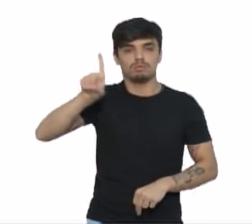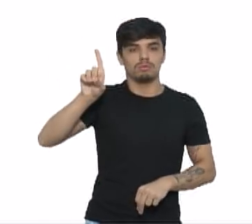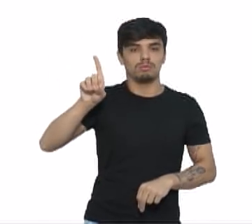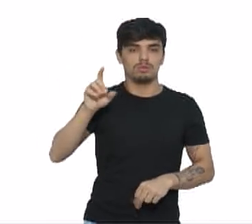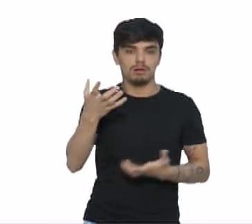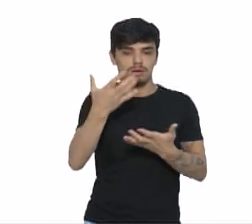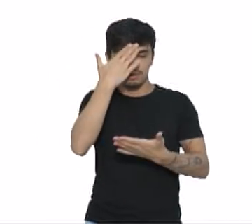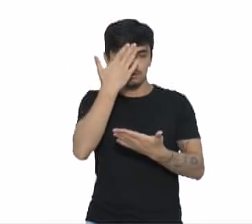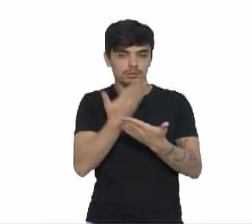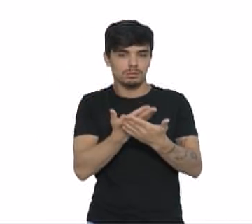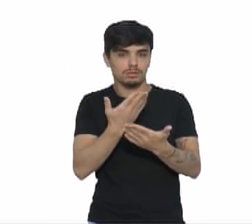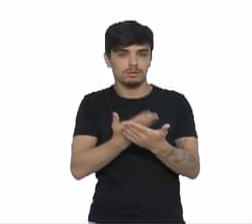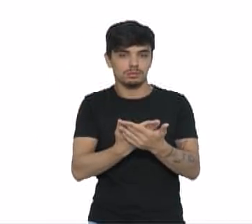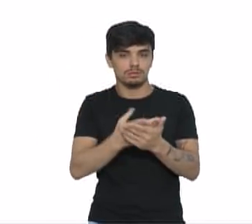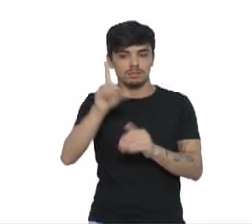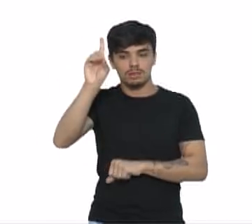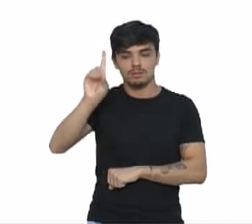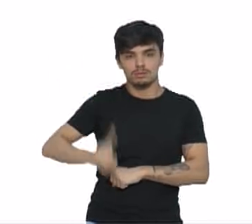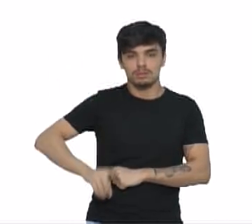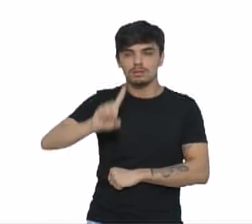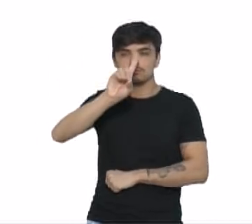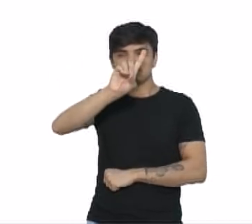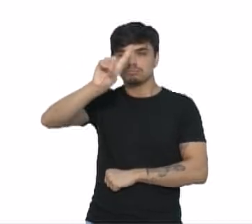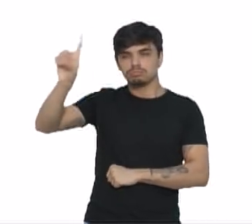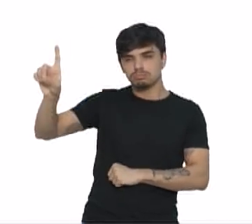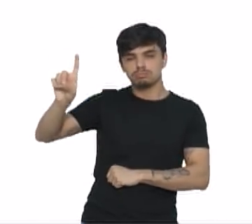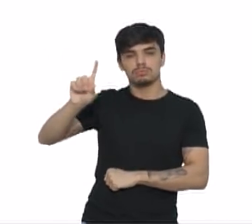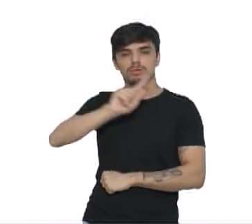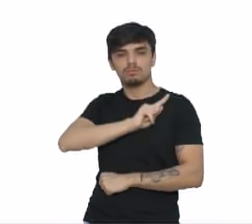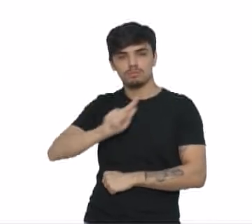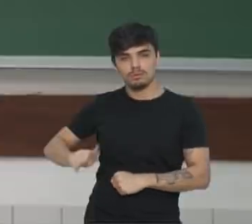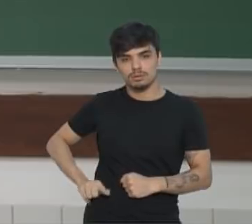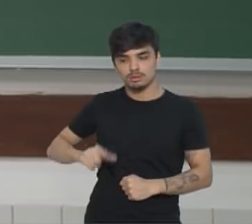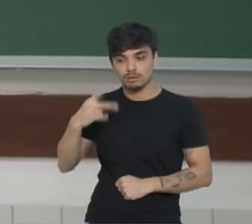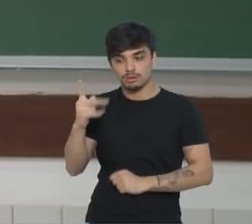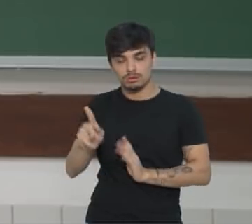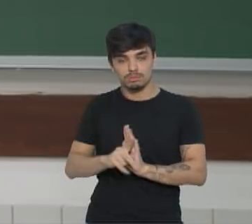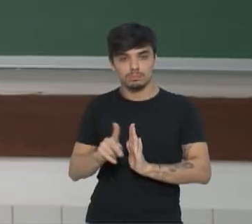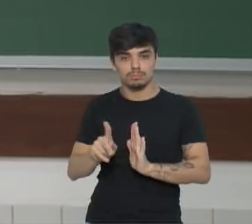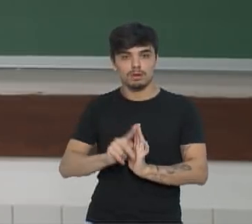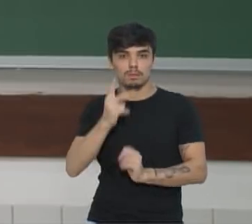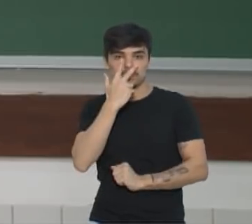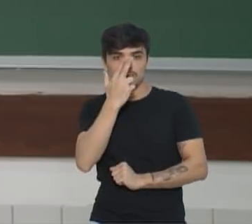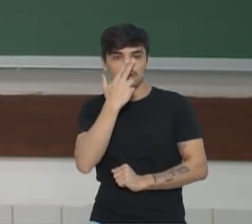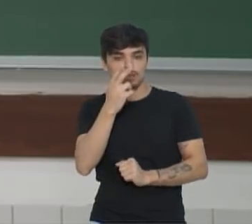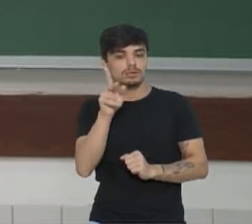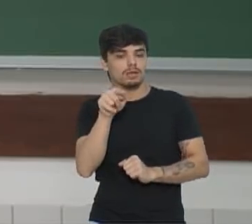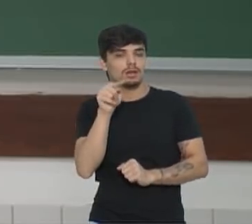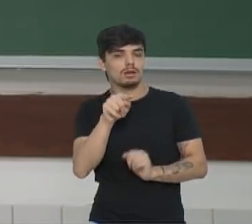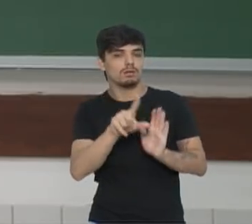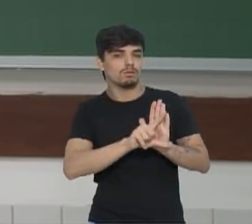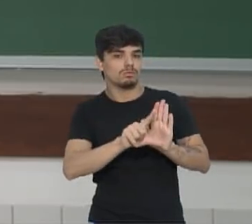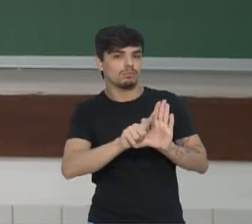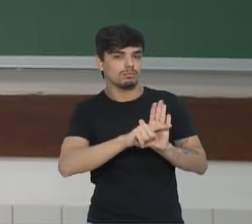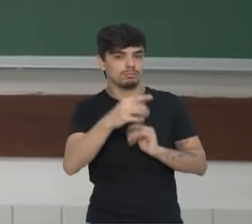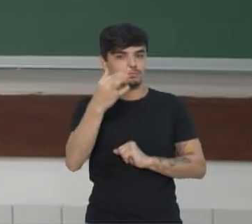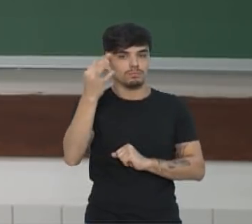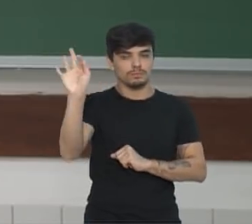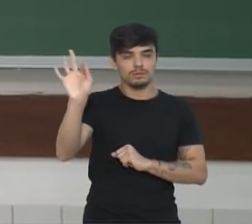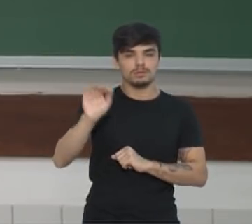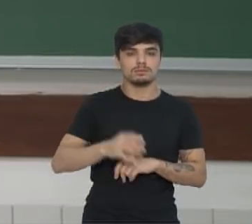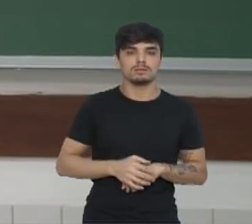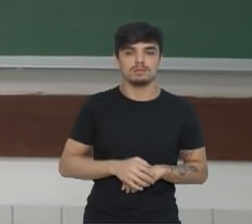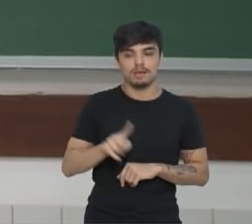que acreditava que era um direito divino dele governar, vai achar dessa nova Constituição da França? Achar dele